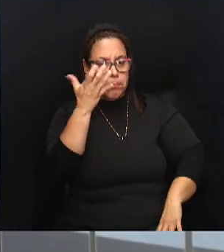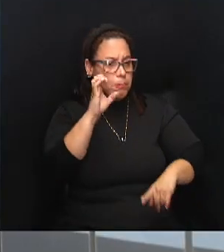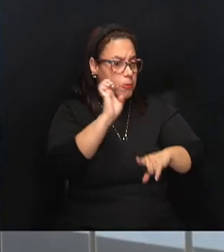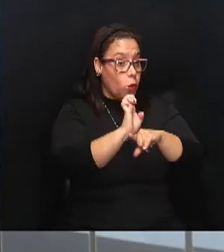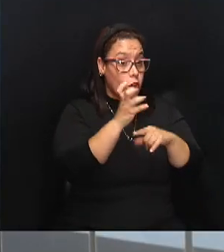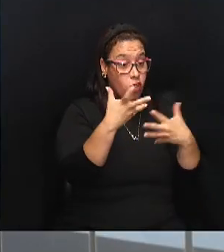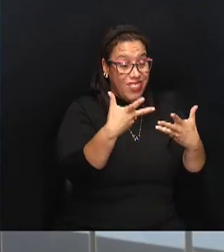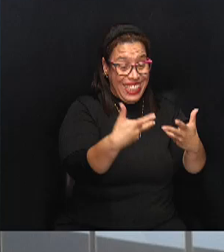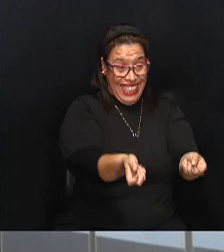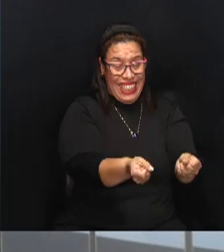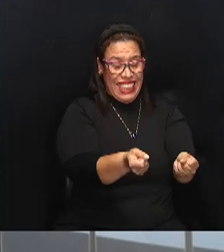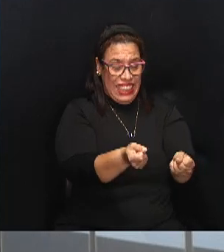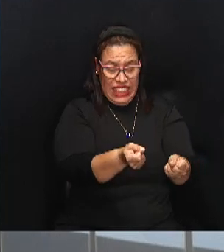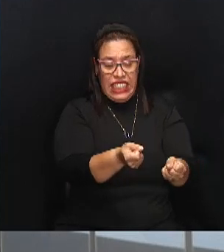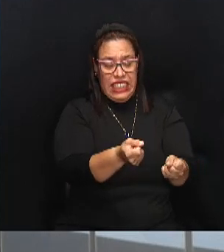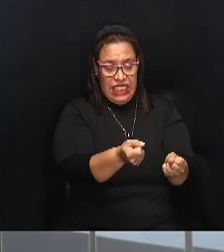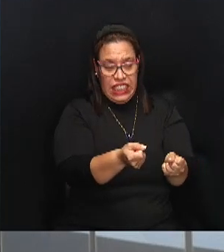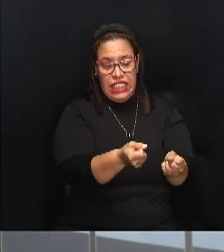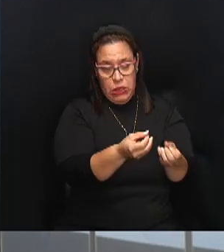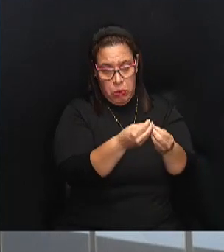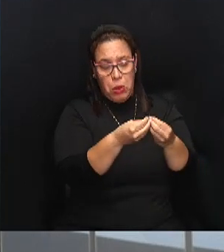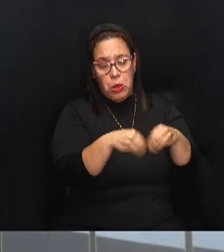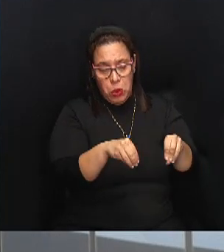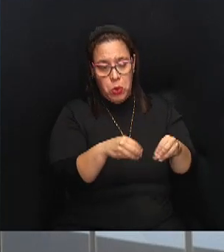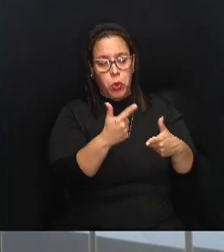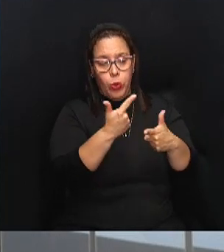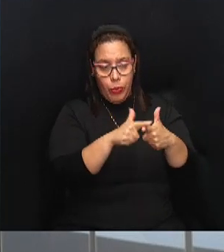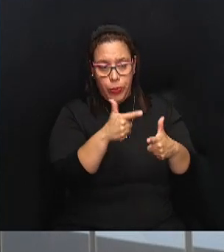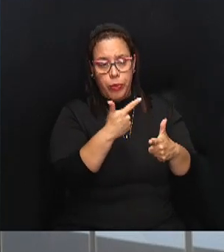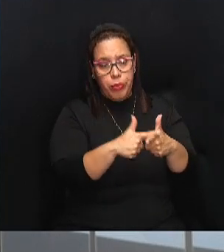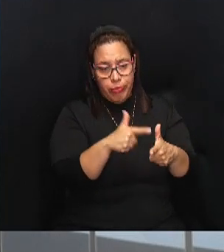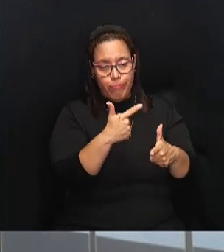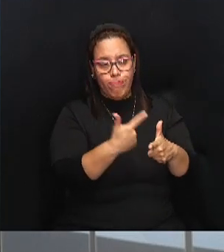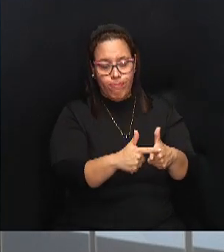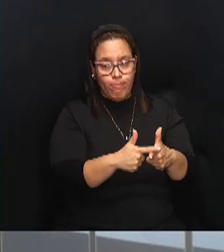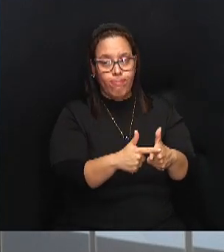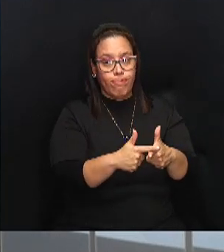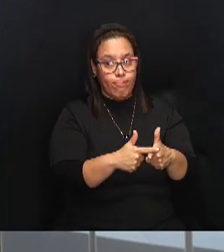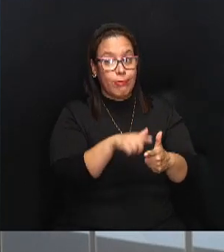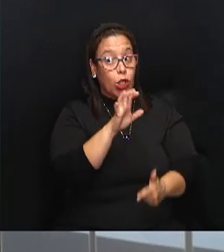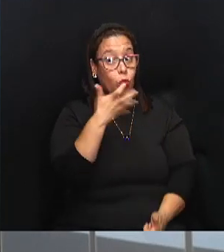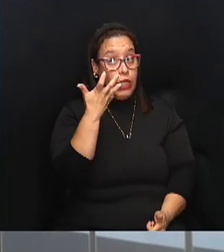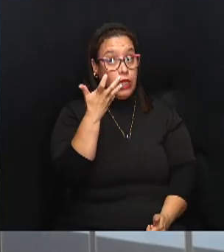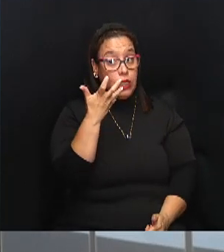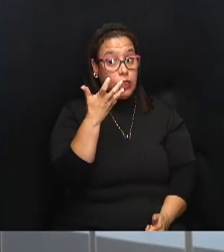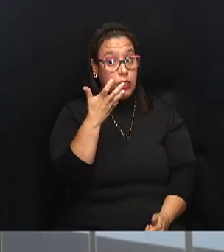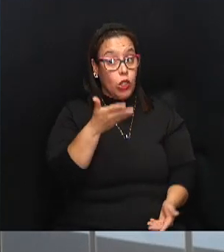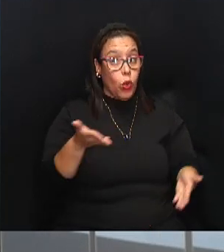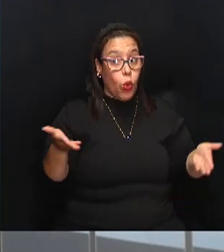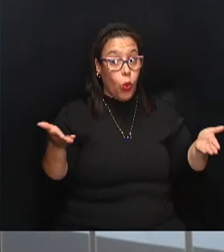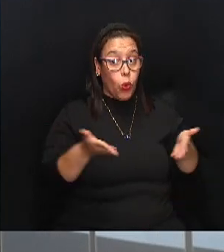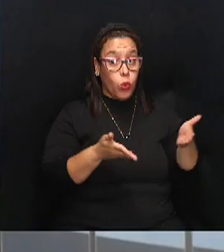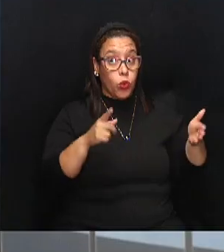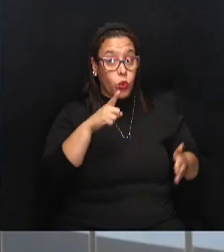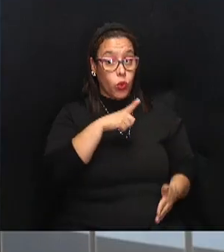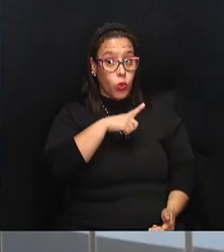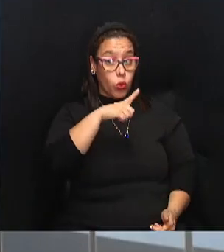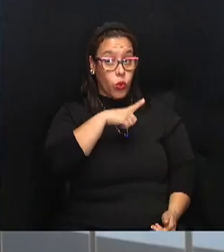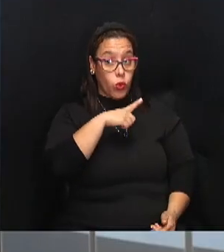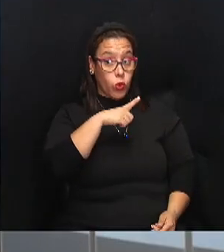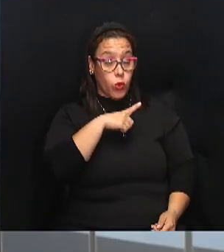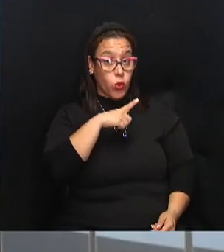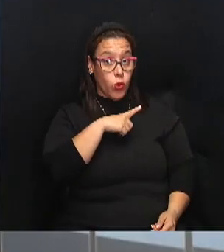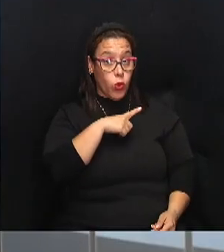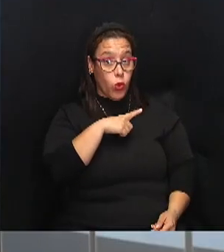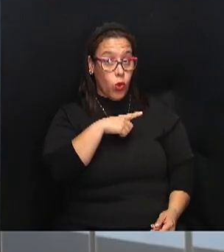arcar com todo o problema que quer que surja. Sim. Hoje tem alguns municípios que a viatura